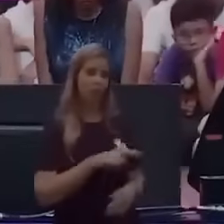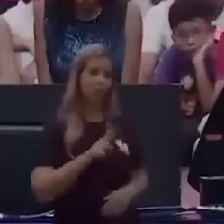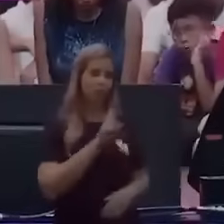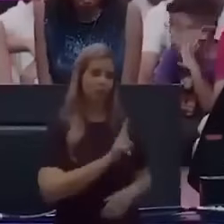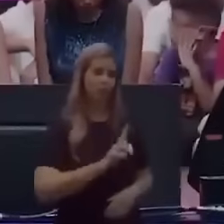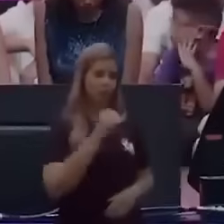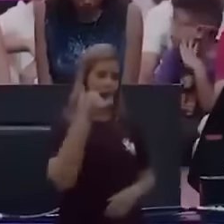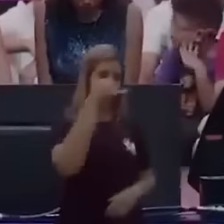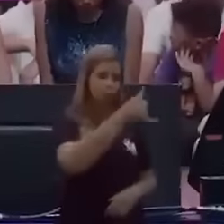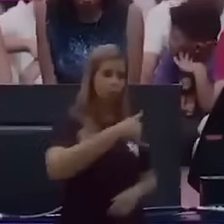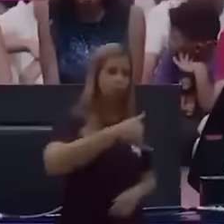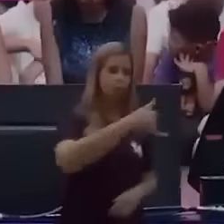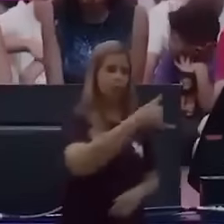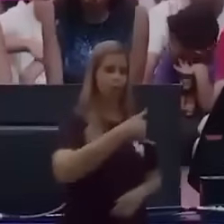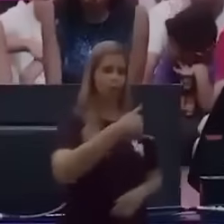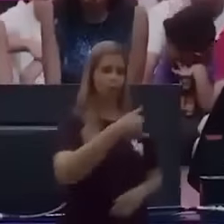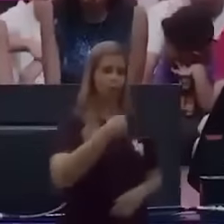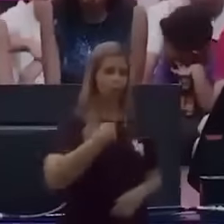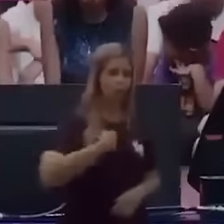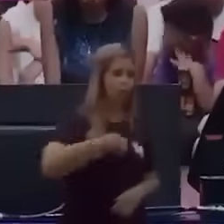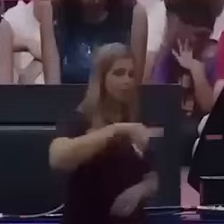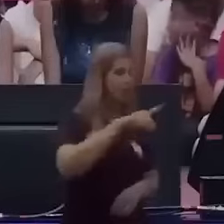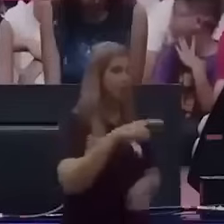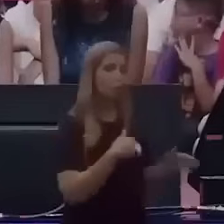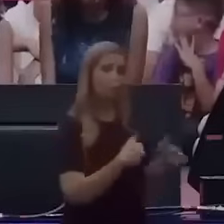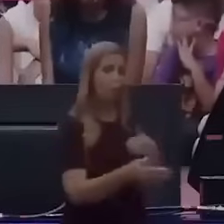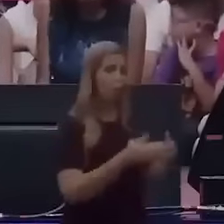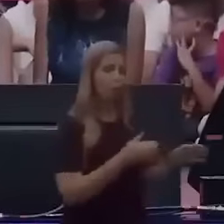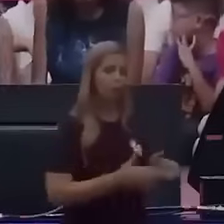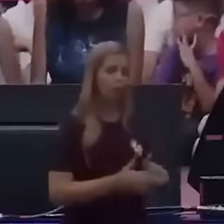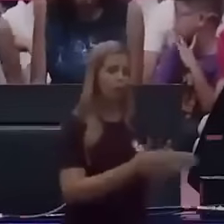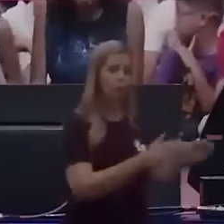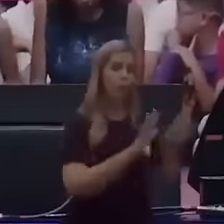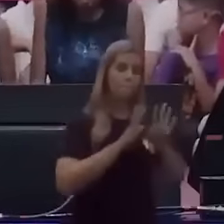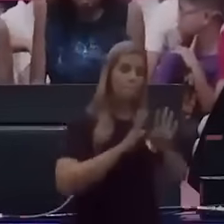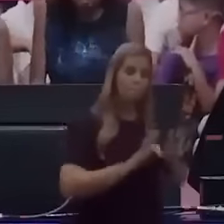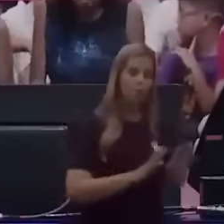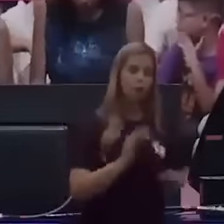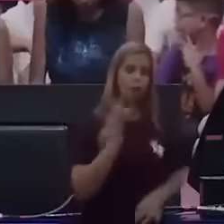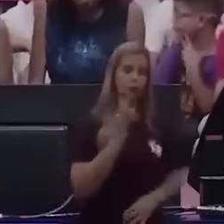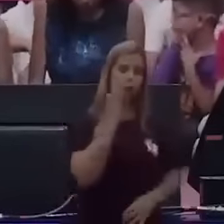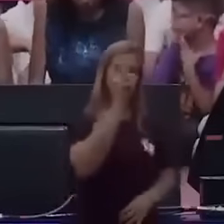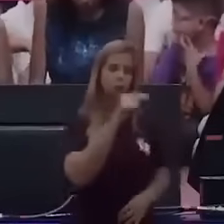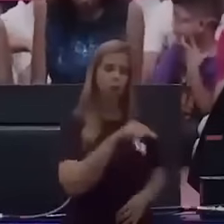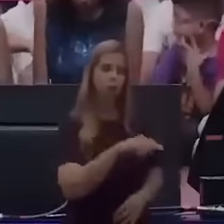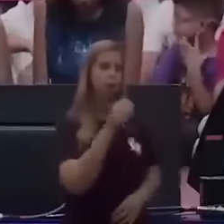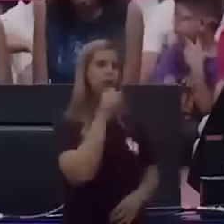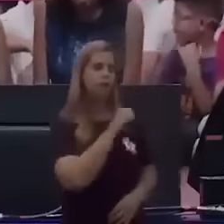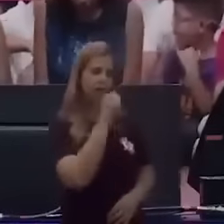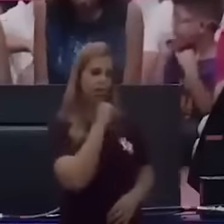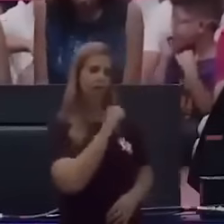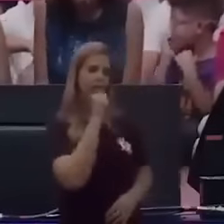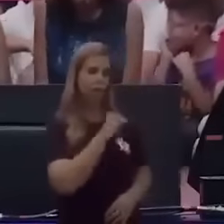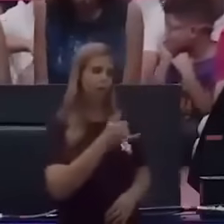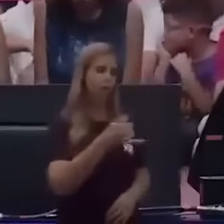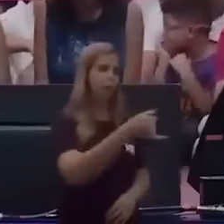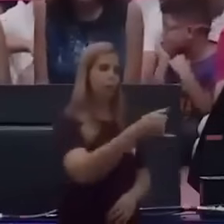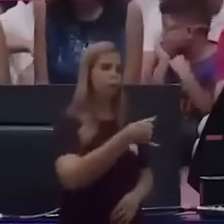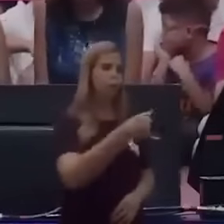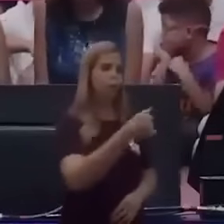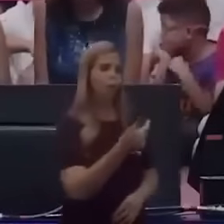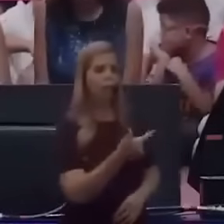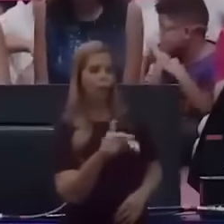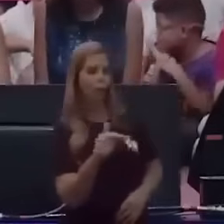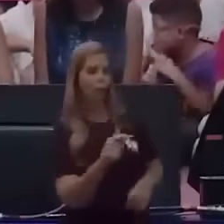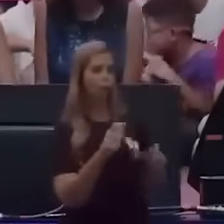onde querias. Quando, porém, fores velho, estenderás as mãos e outro te cingirá e te levará para onde não